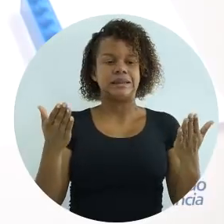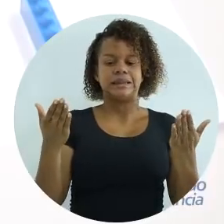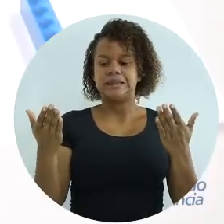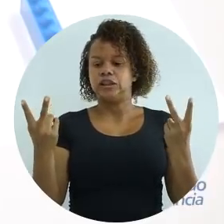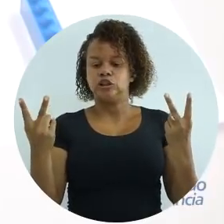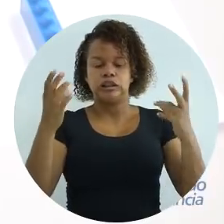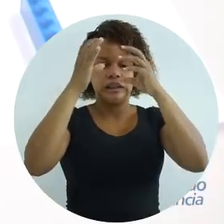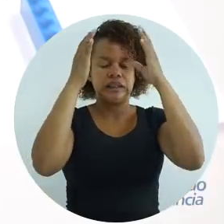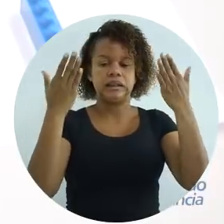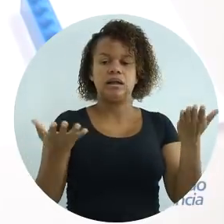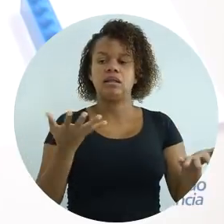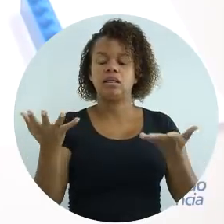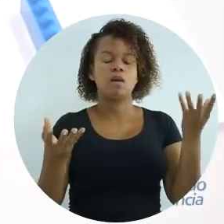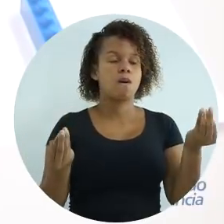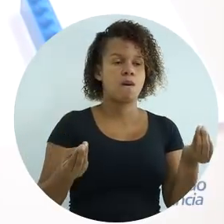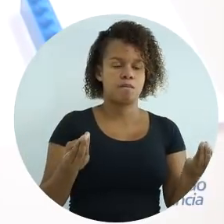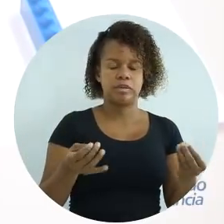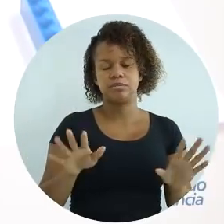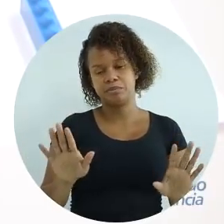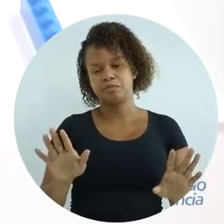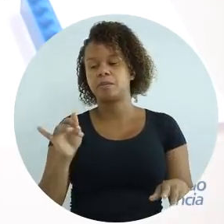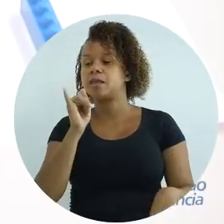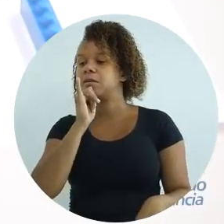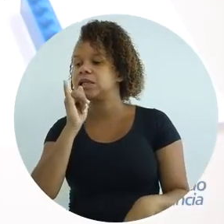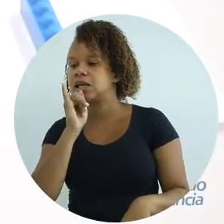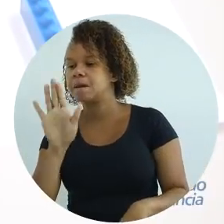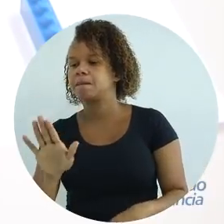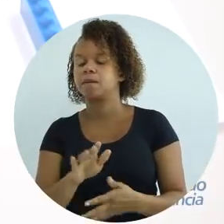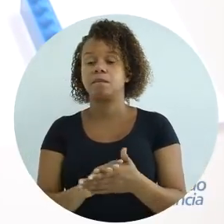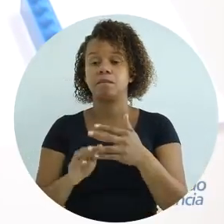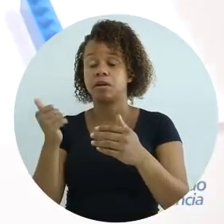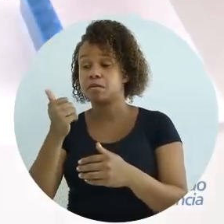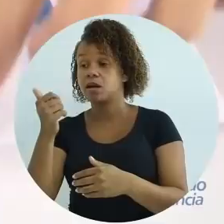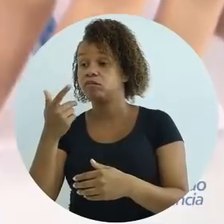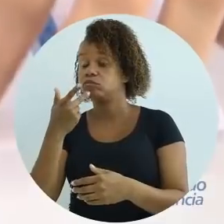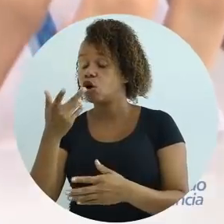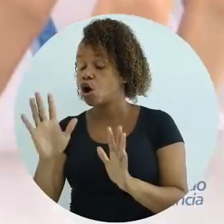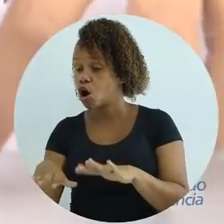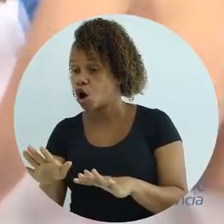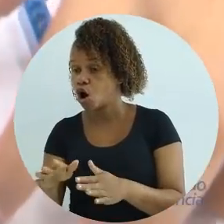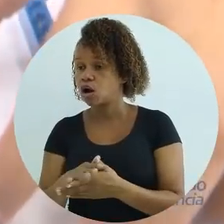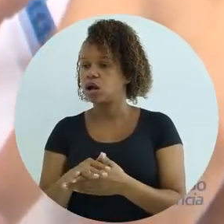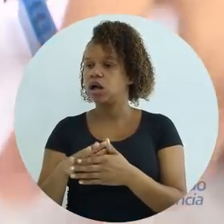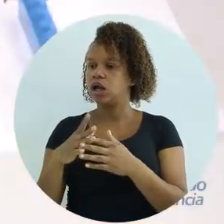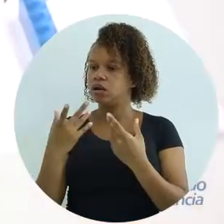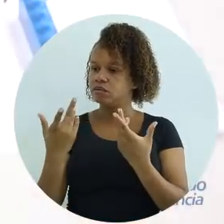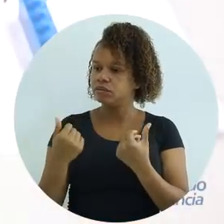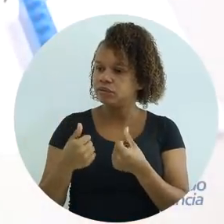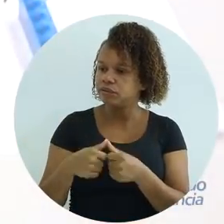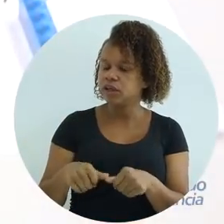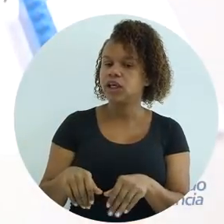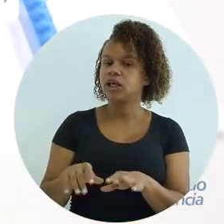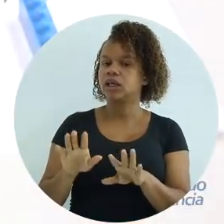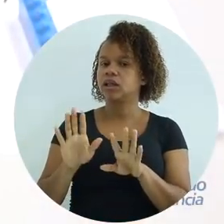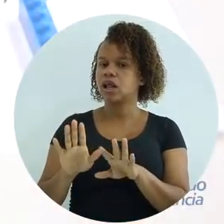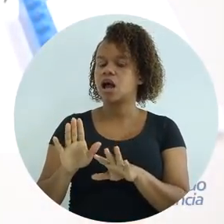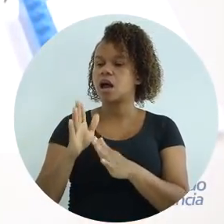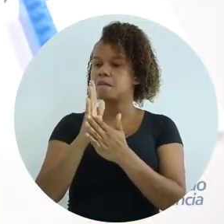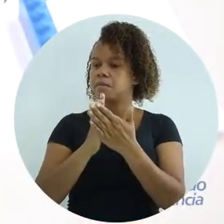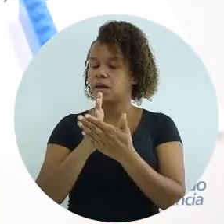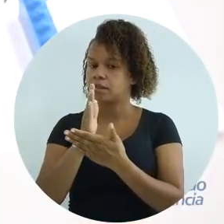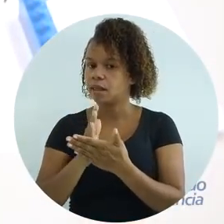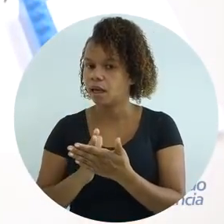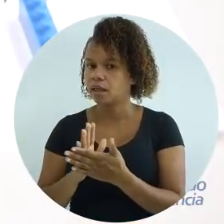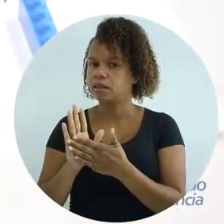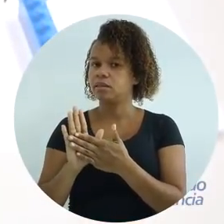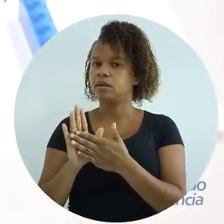clientes. Ela pode, por exemplo, negociar com o primeiro cliente de que ele fique com apenas metade da